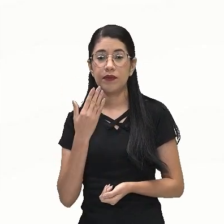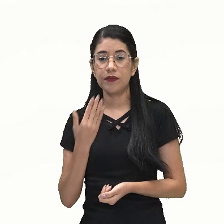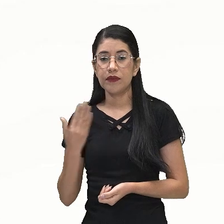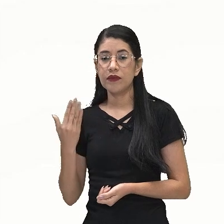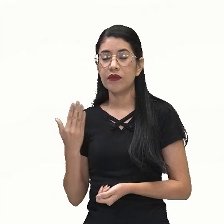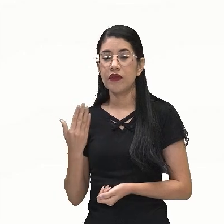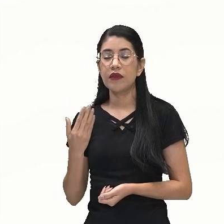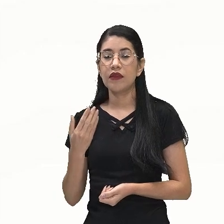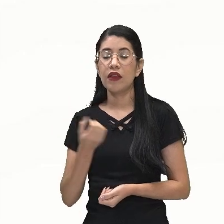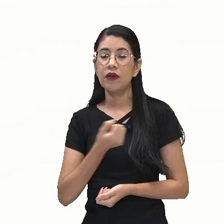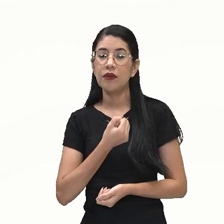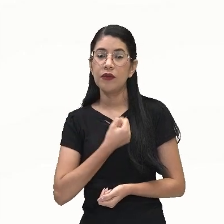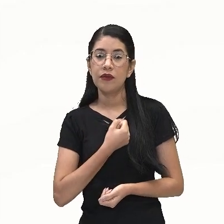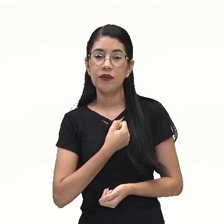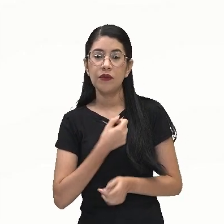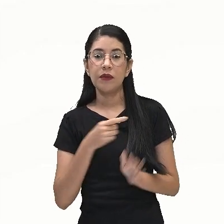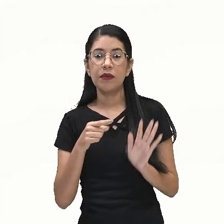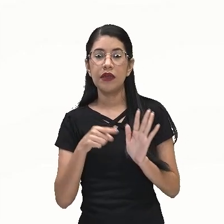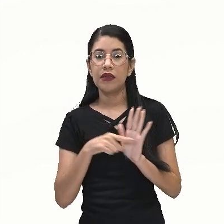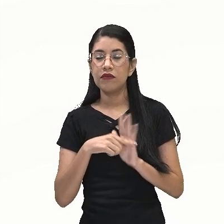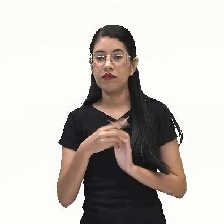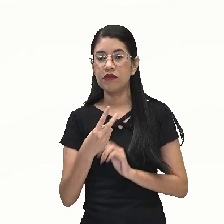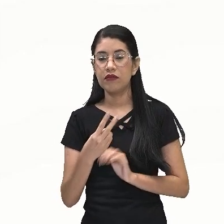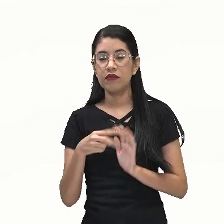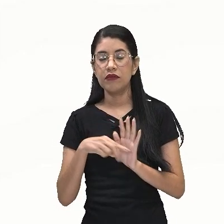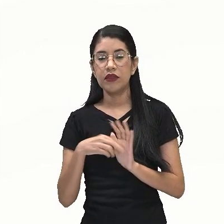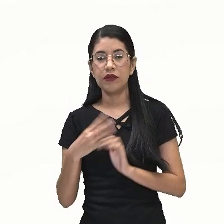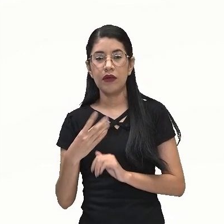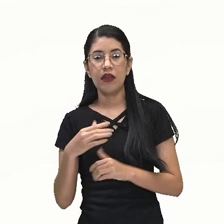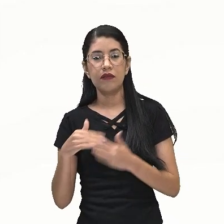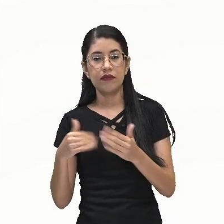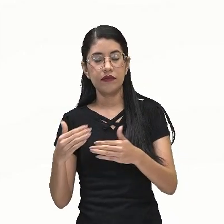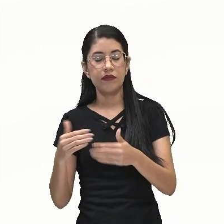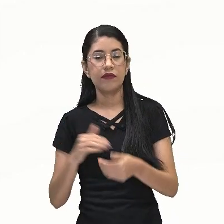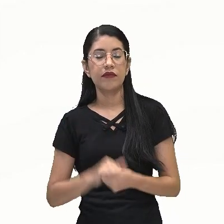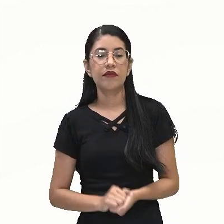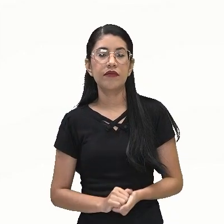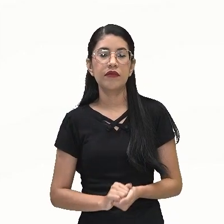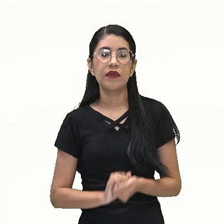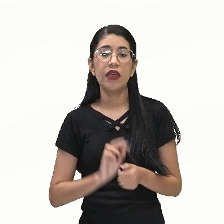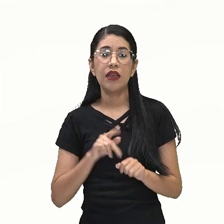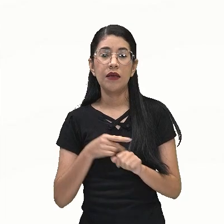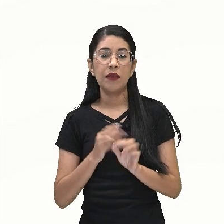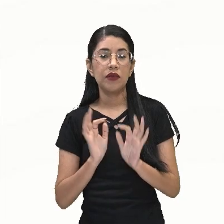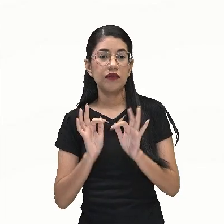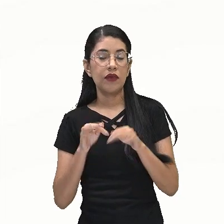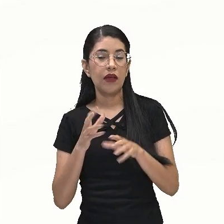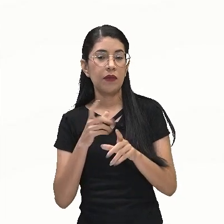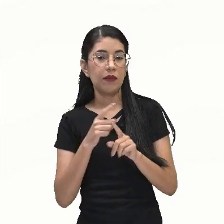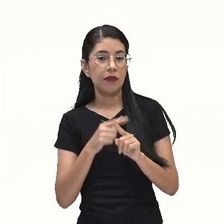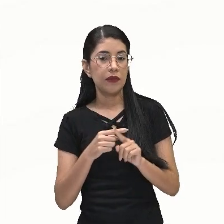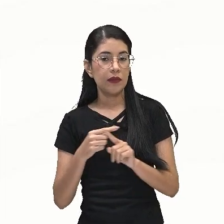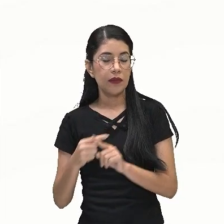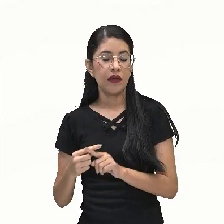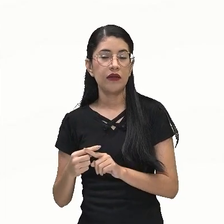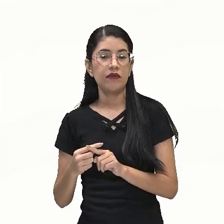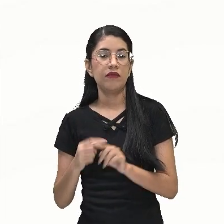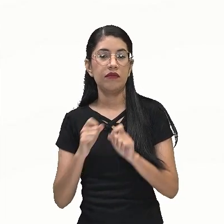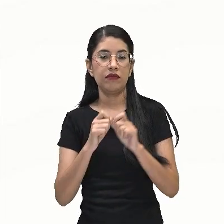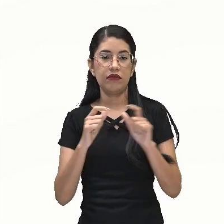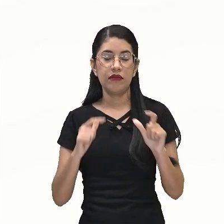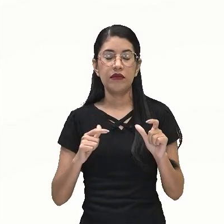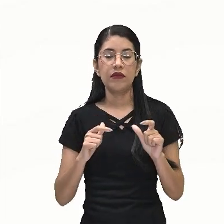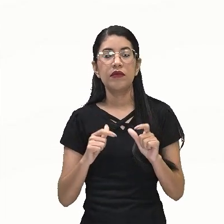novos coeficientes, tá? Nossos novos elementos. Depois de multiplicar uma equação por um número real não nulo,